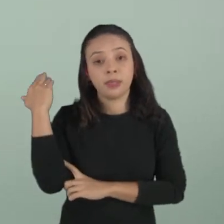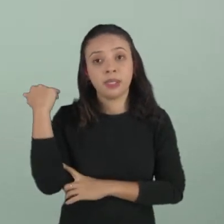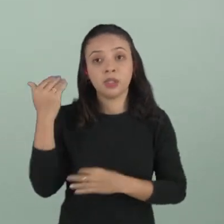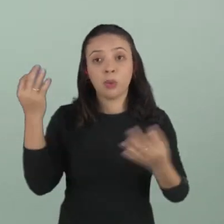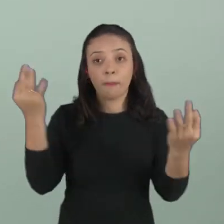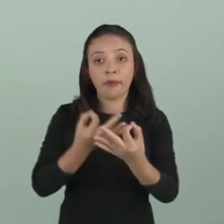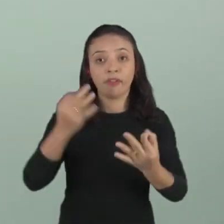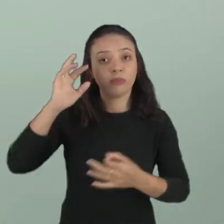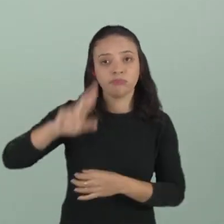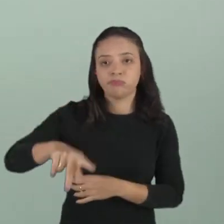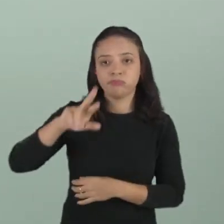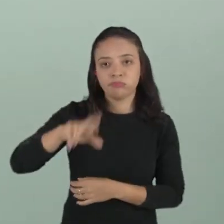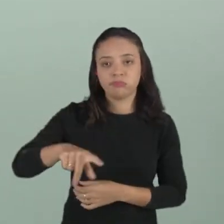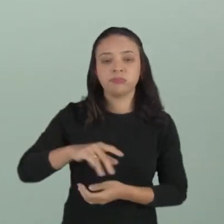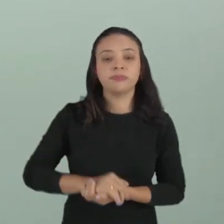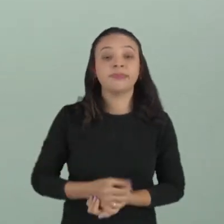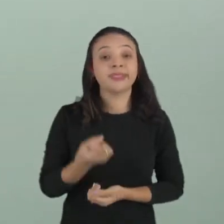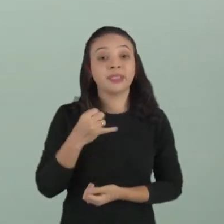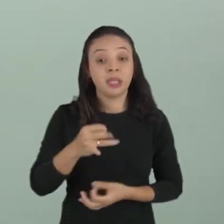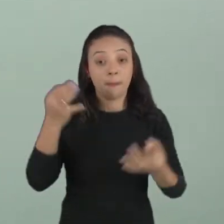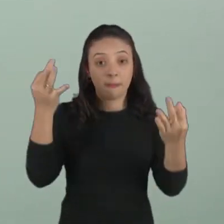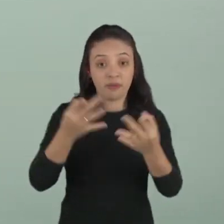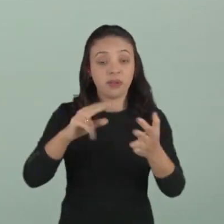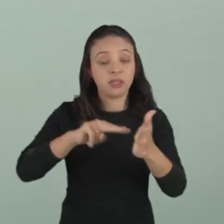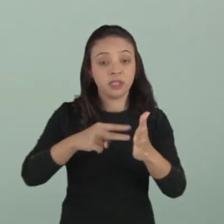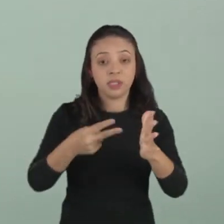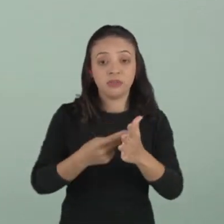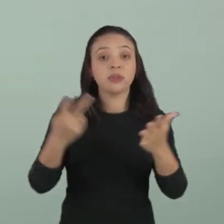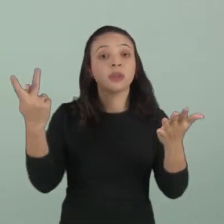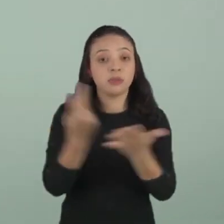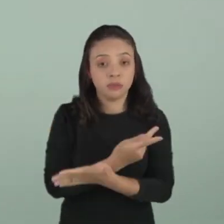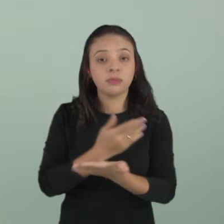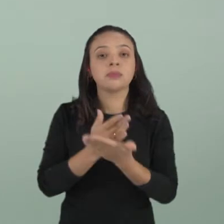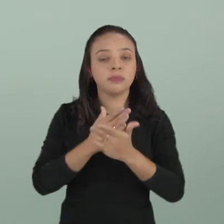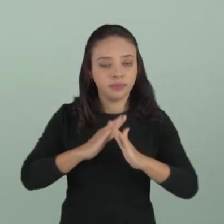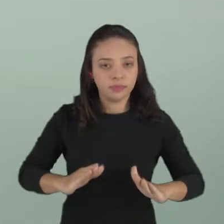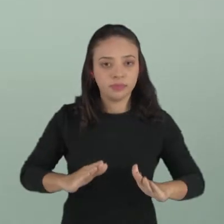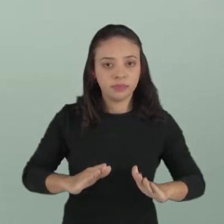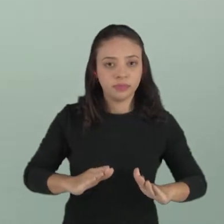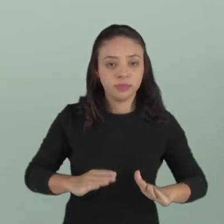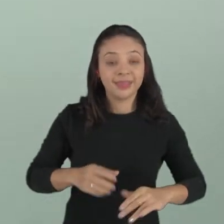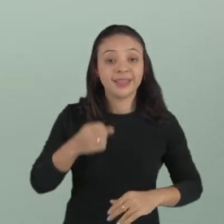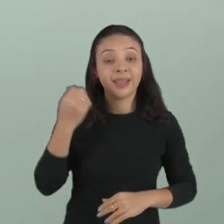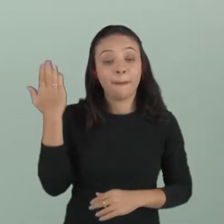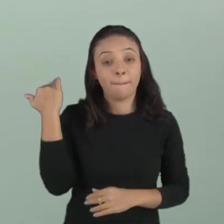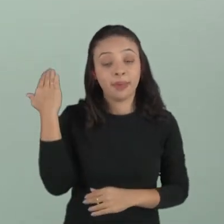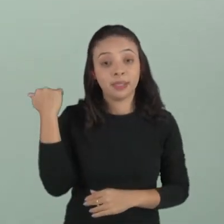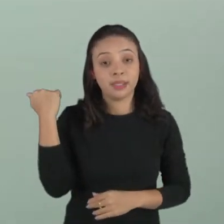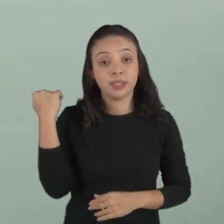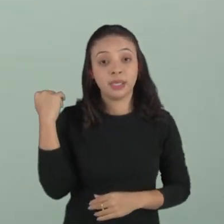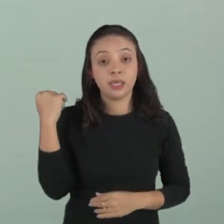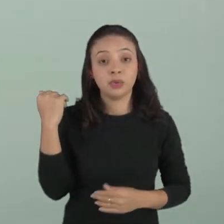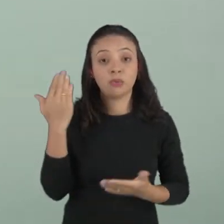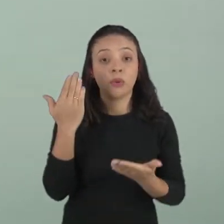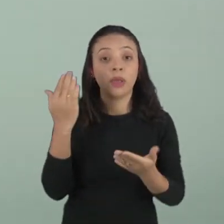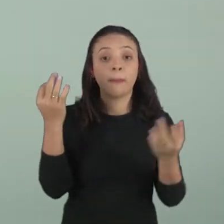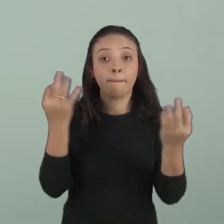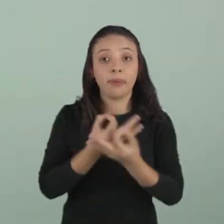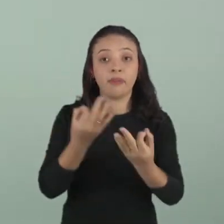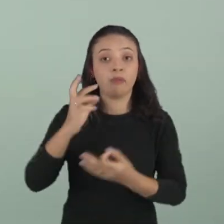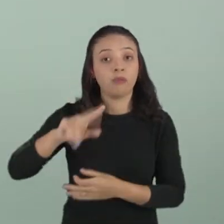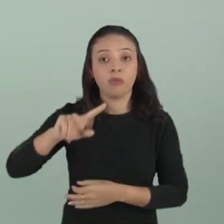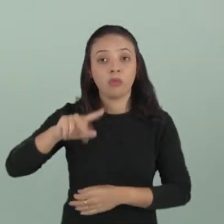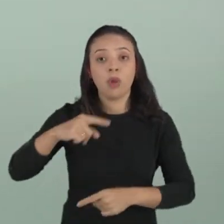imperfeito. Pretérito perfeito, ação concluída, acabada. Pretérito imperfeito, uma ação que